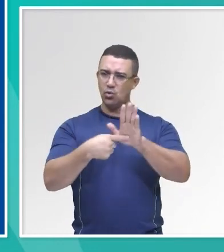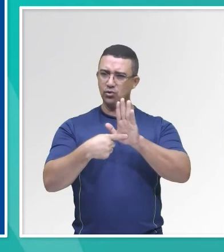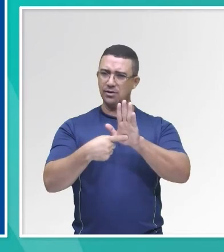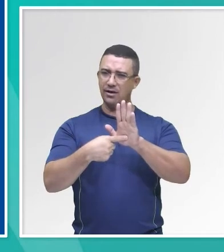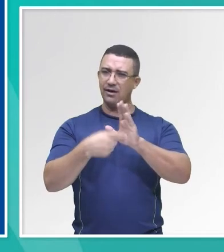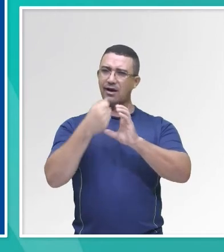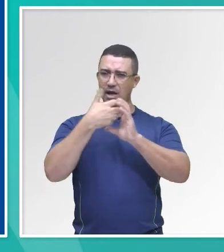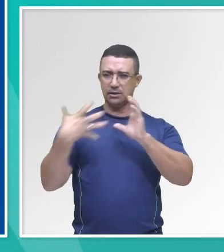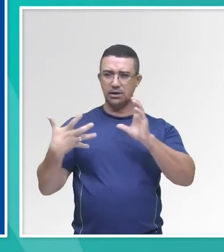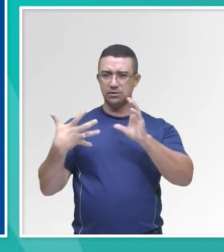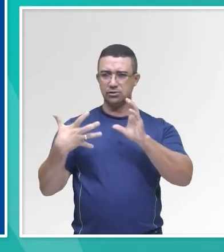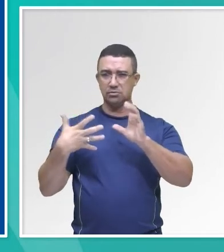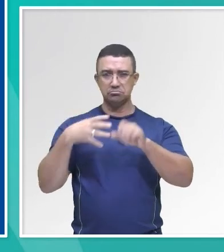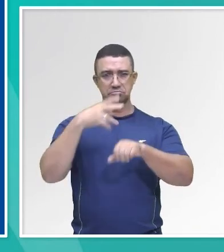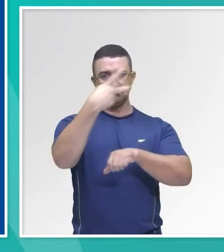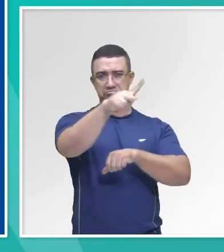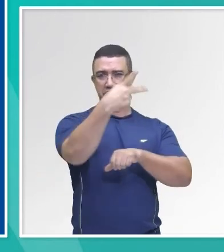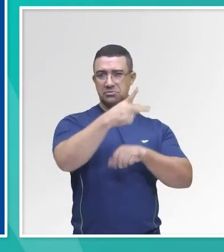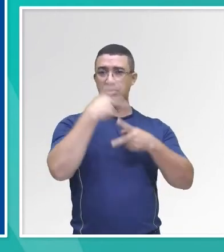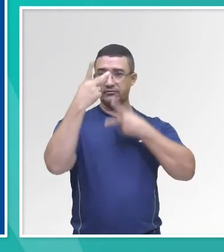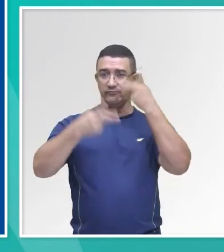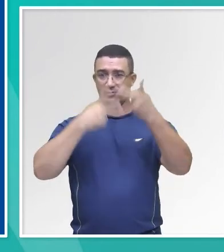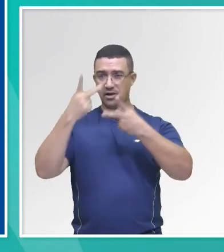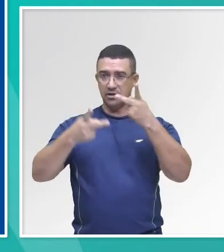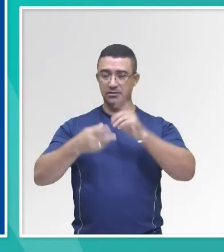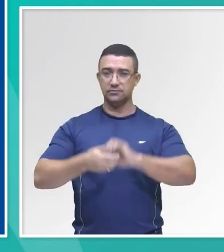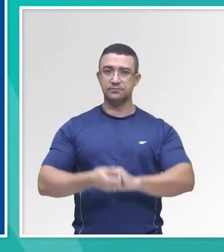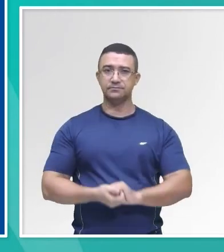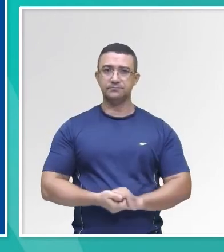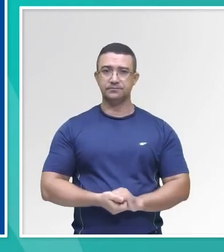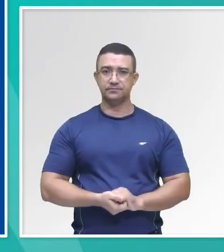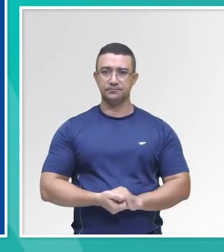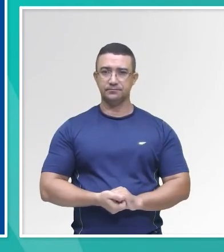Muito bem. Vamos falar sobre